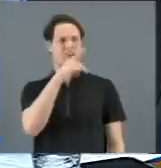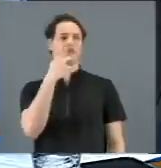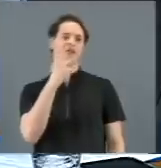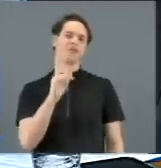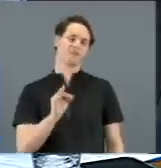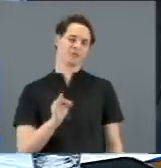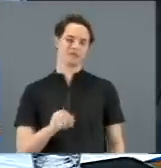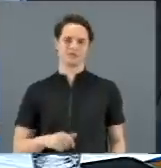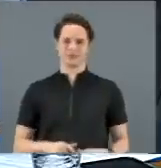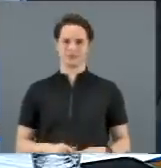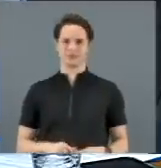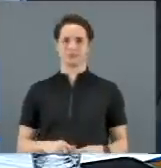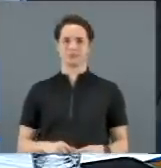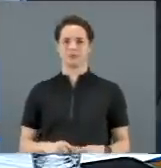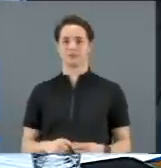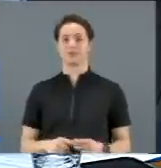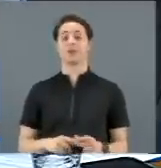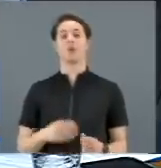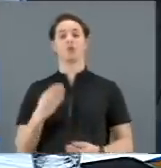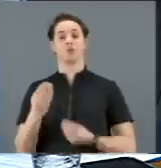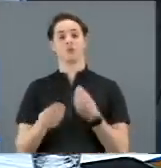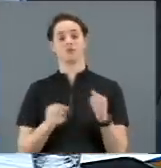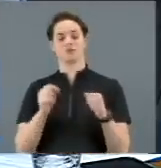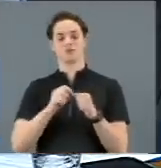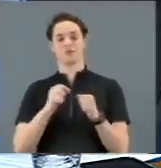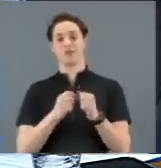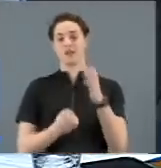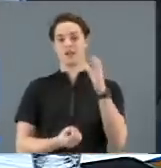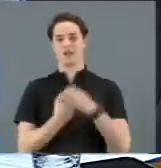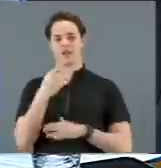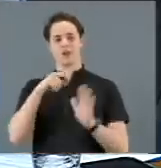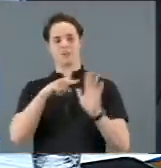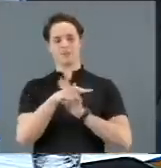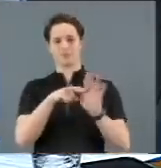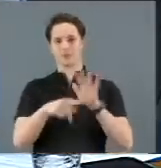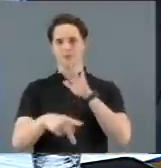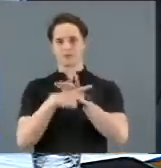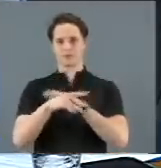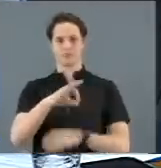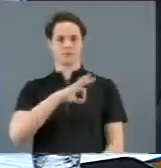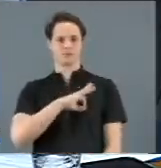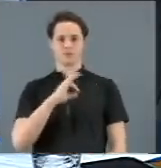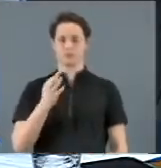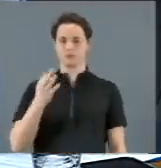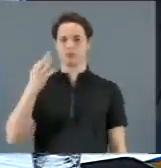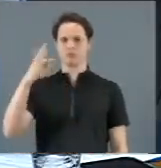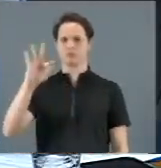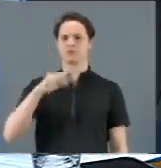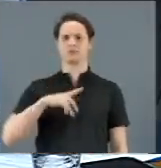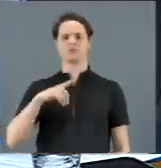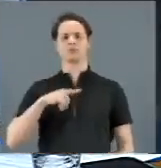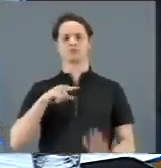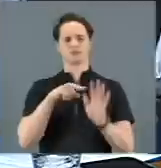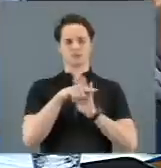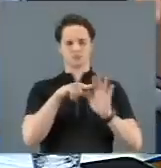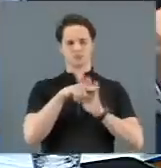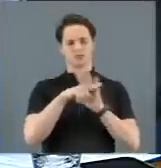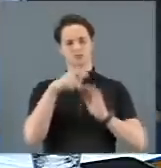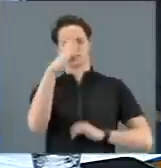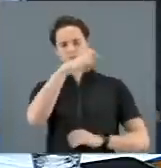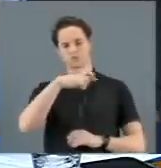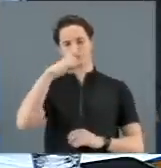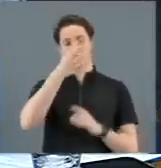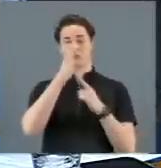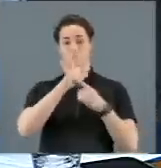Aí, quando se instaura um inquérito da séria Polícia Federal, se investiga, se mostra que